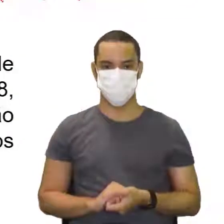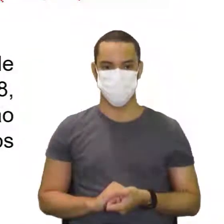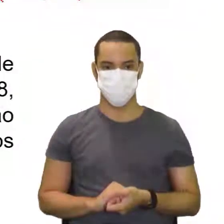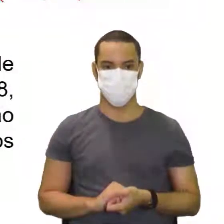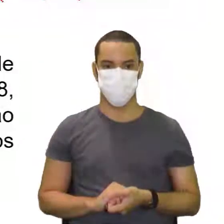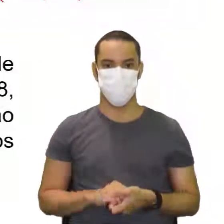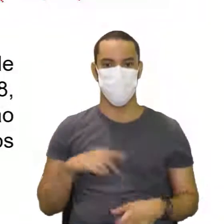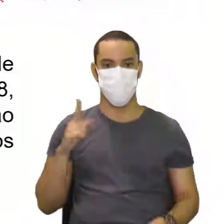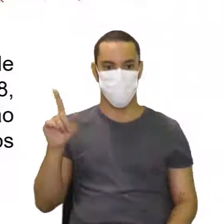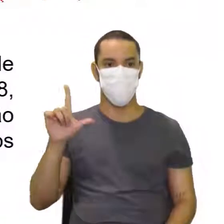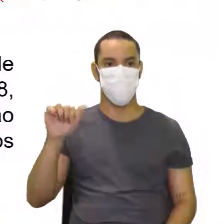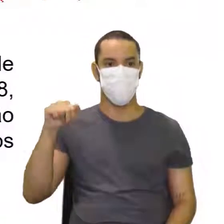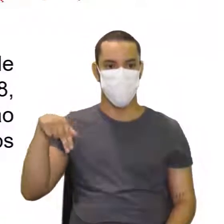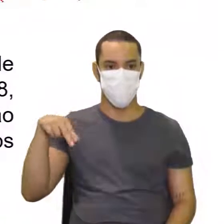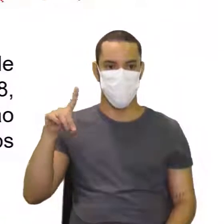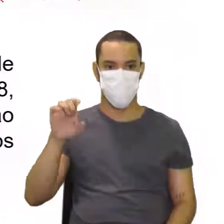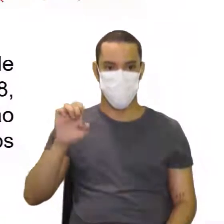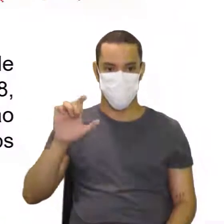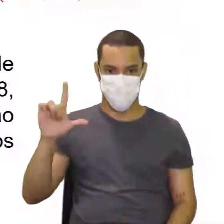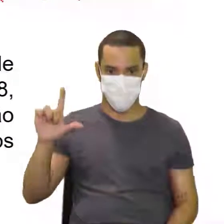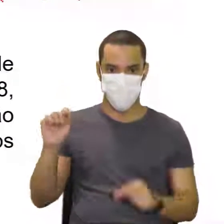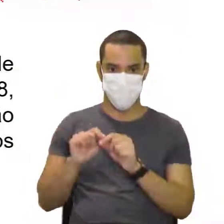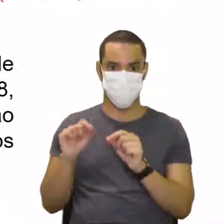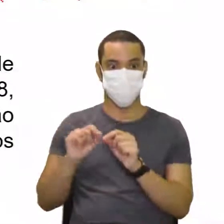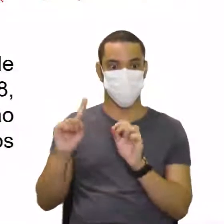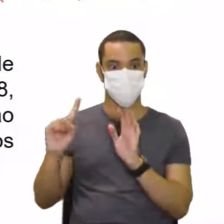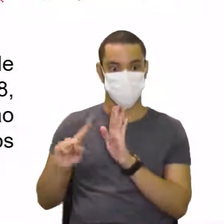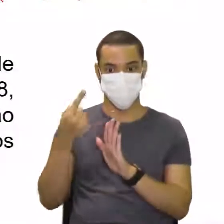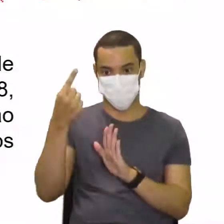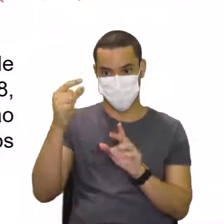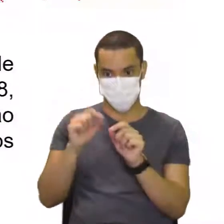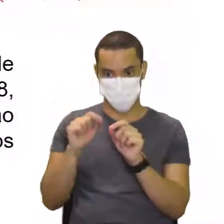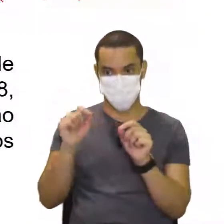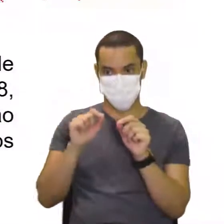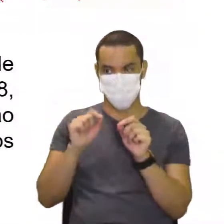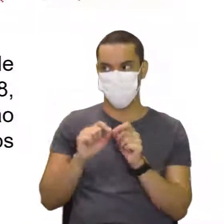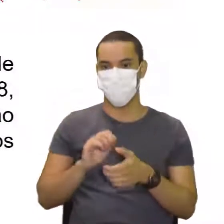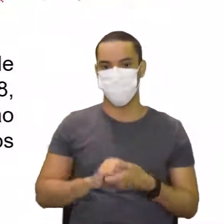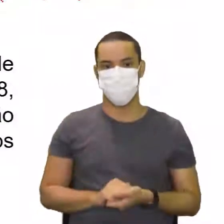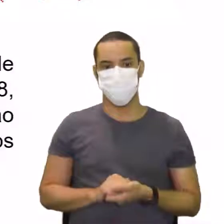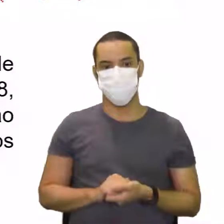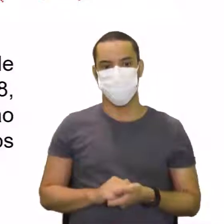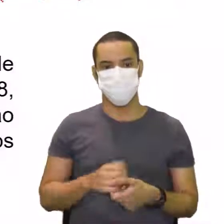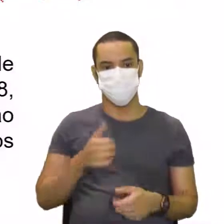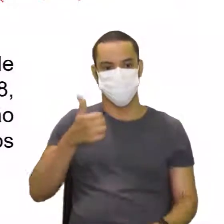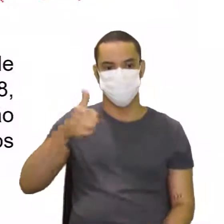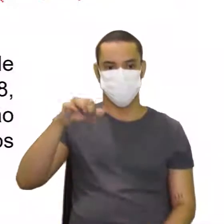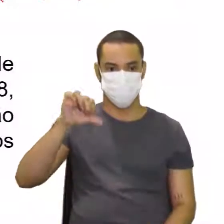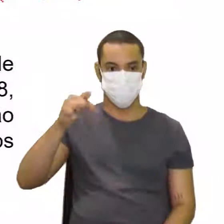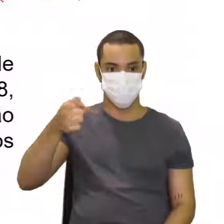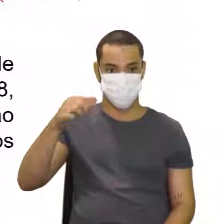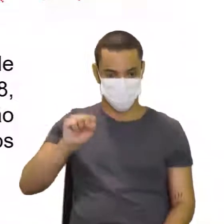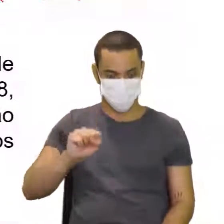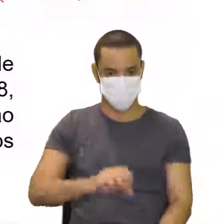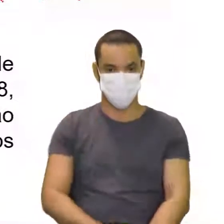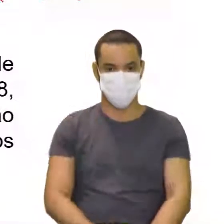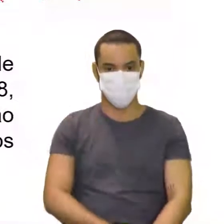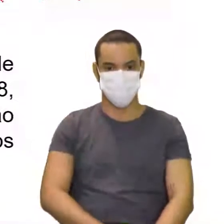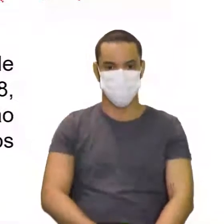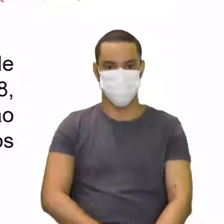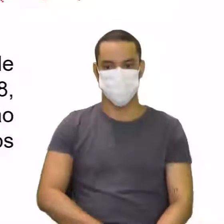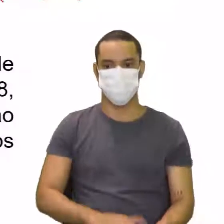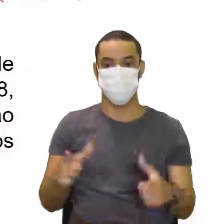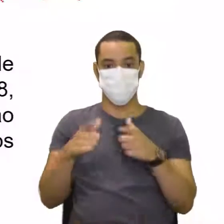foi o Landel Moura que fez essa primeira transmissão aí de telefone sem fio. Lá em 1978, no